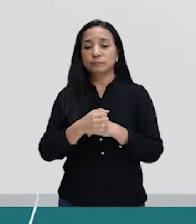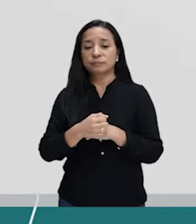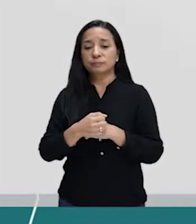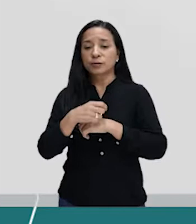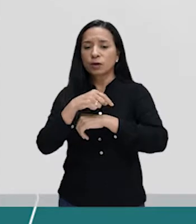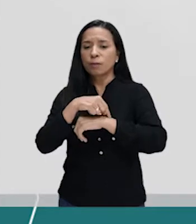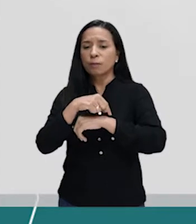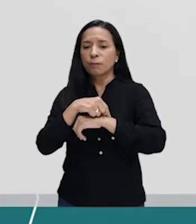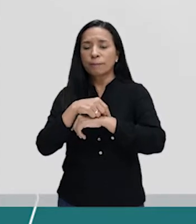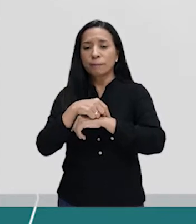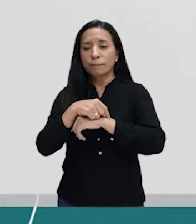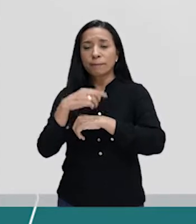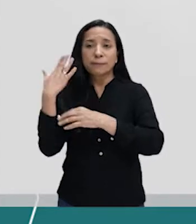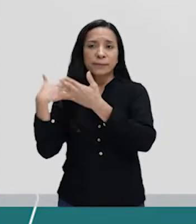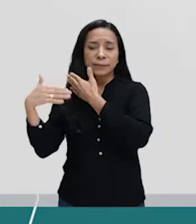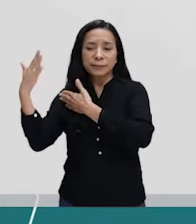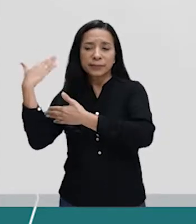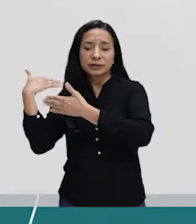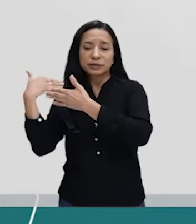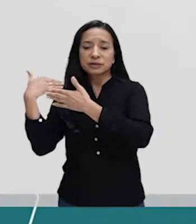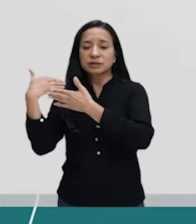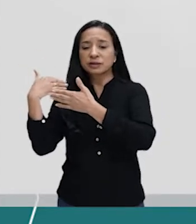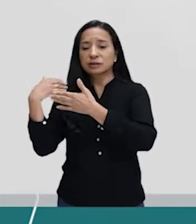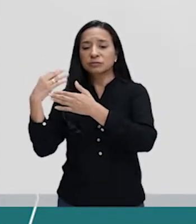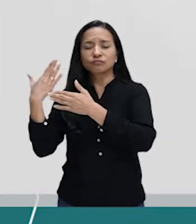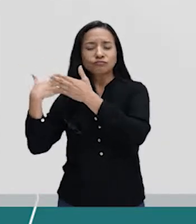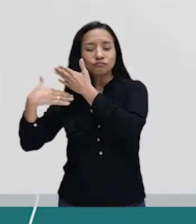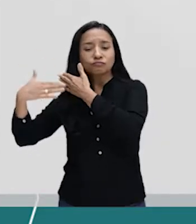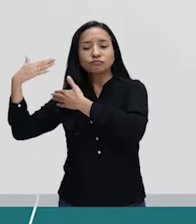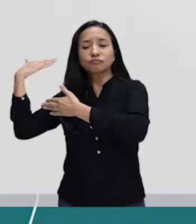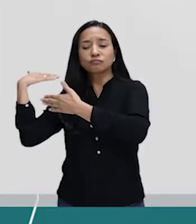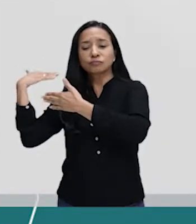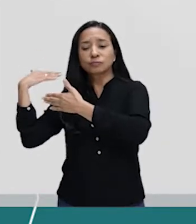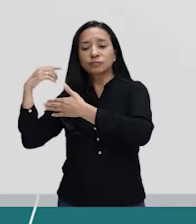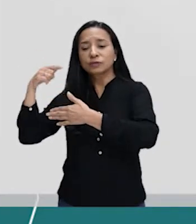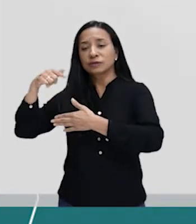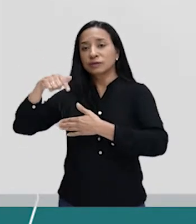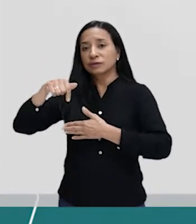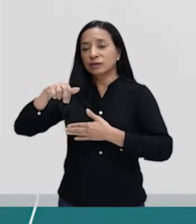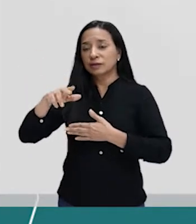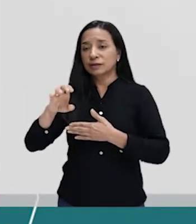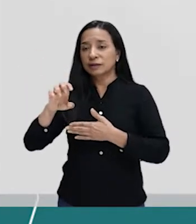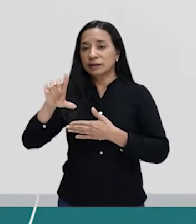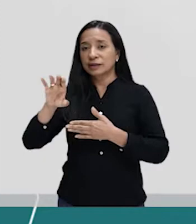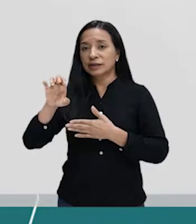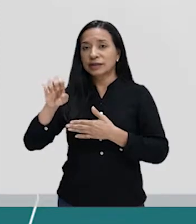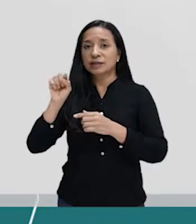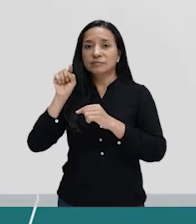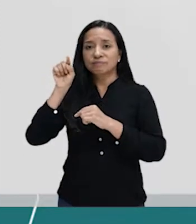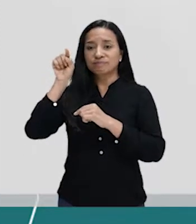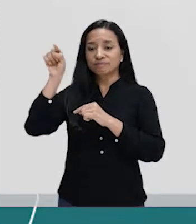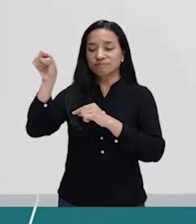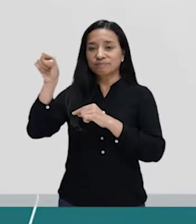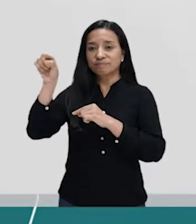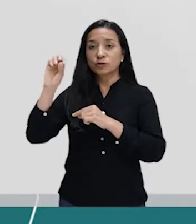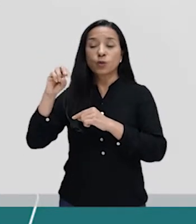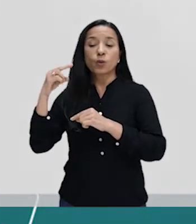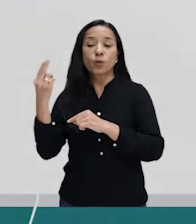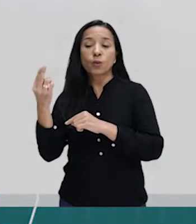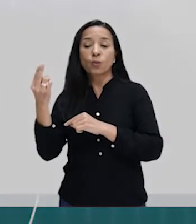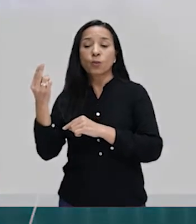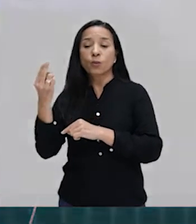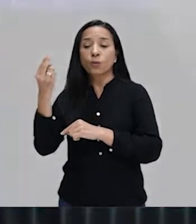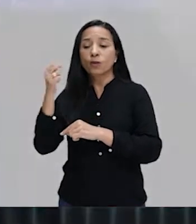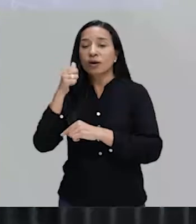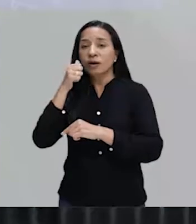muito remoto, aquele ou aquela. Ou também quando está distante de quem eu falo e com quem eu falo, tá certo? E quais são